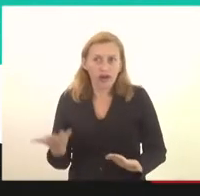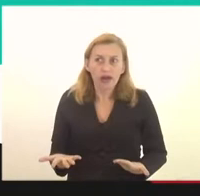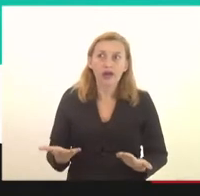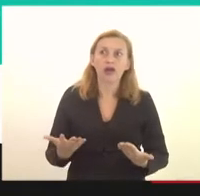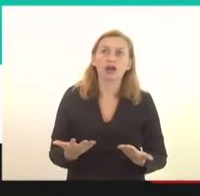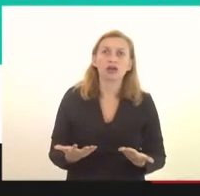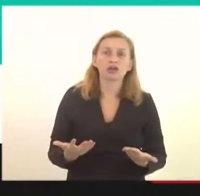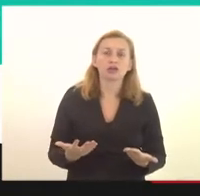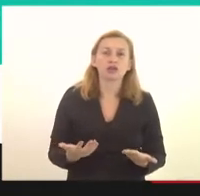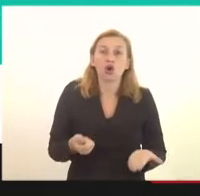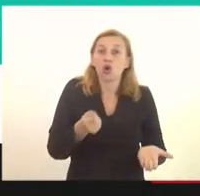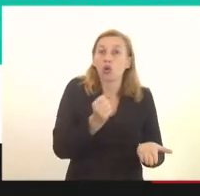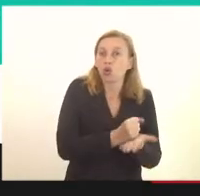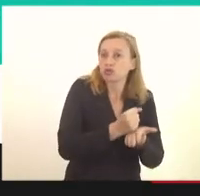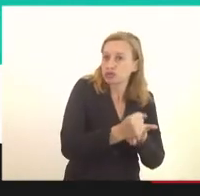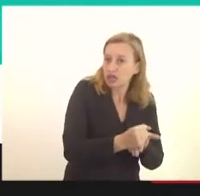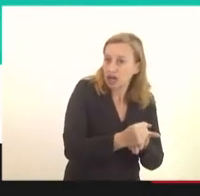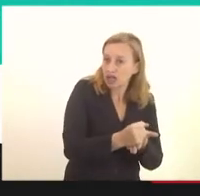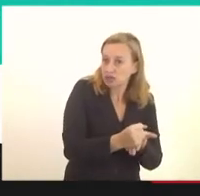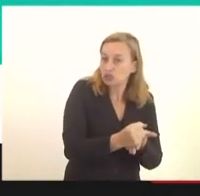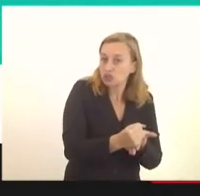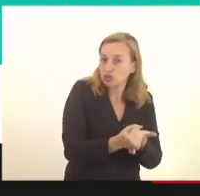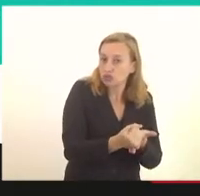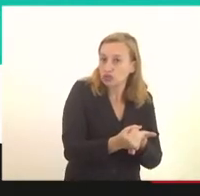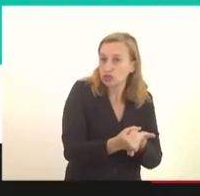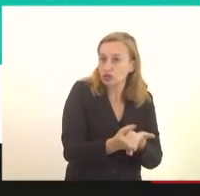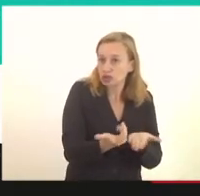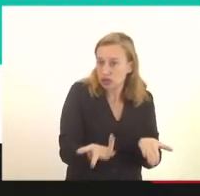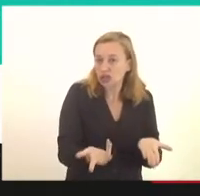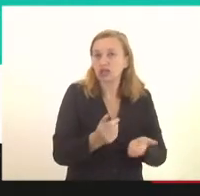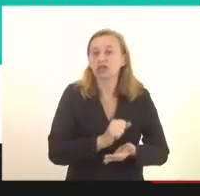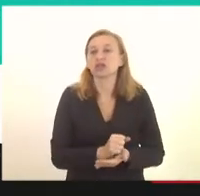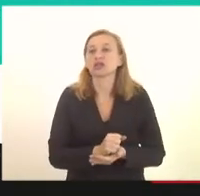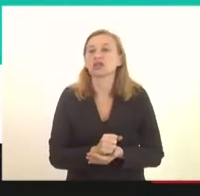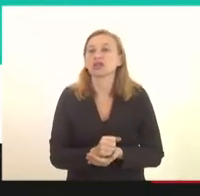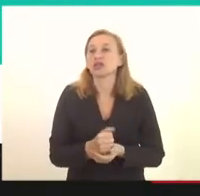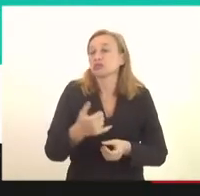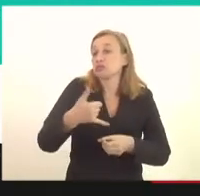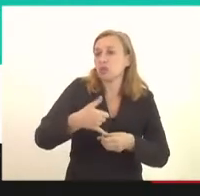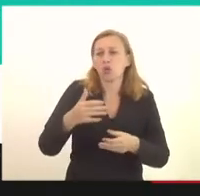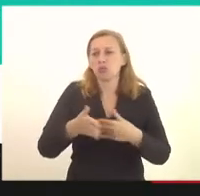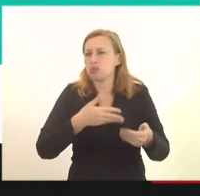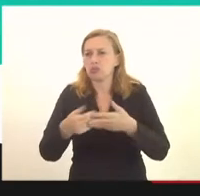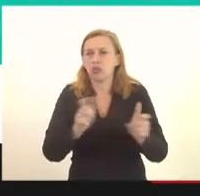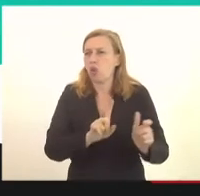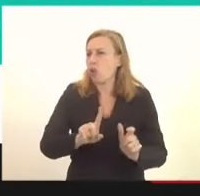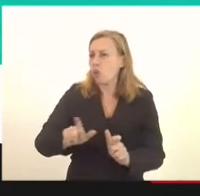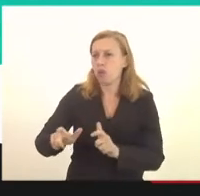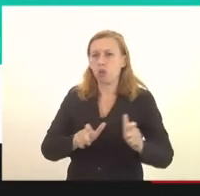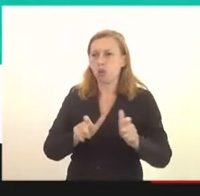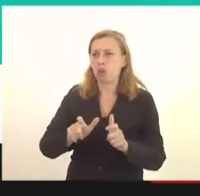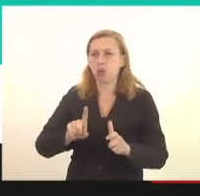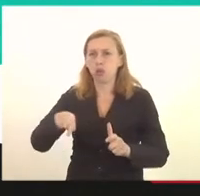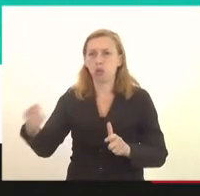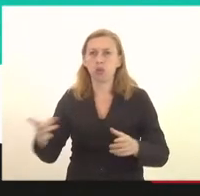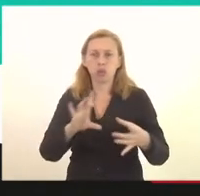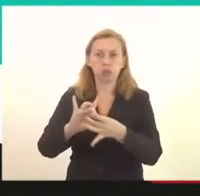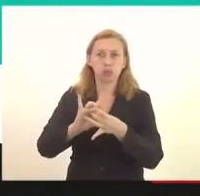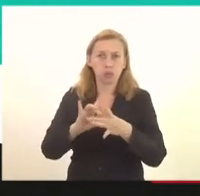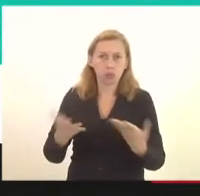com relação ao contrato de concessão, quanto à regulação imposta pela ANP ou qualquer outro ente da União.